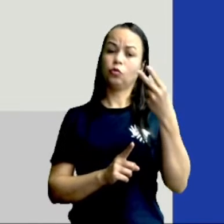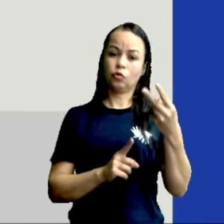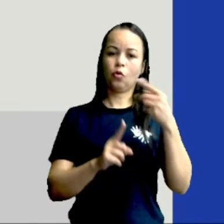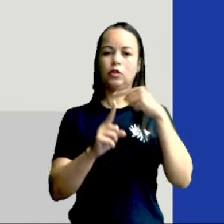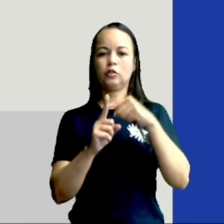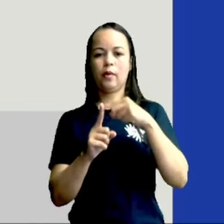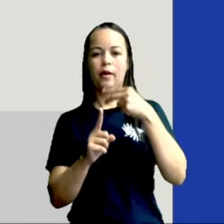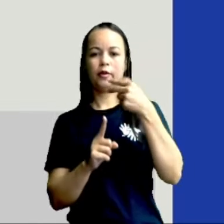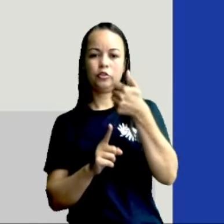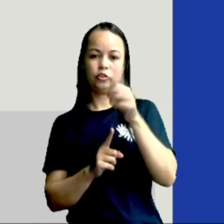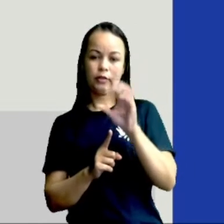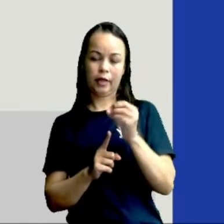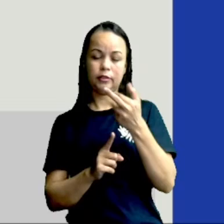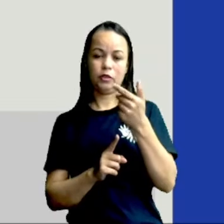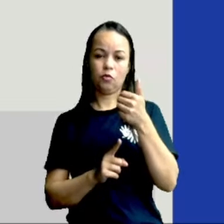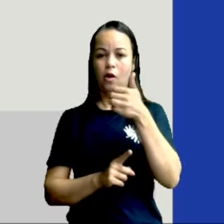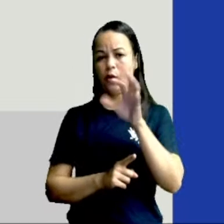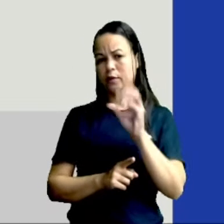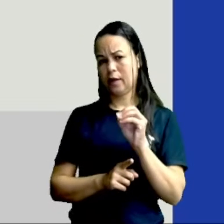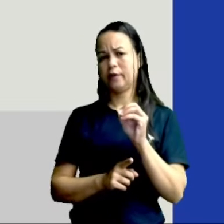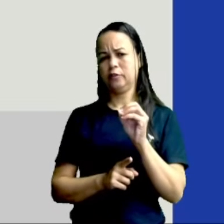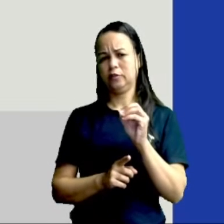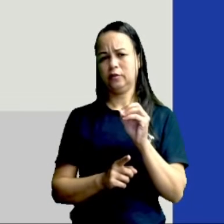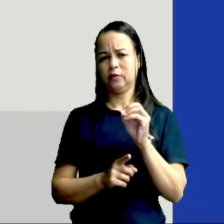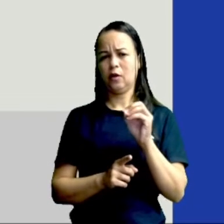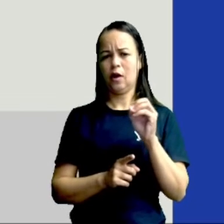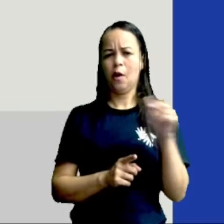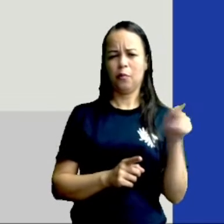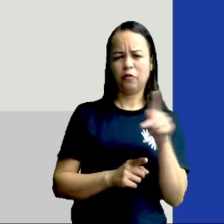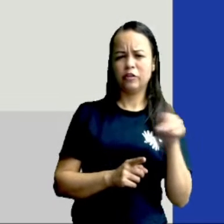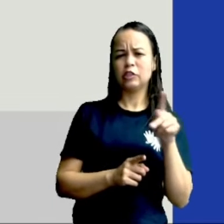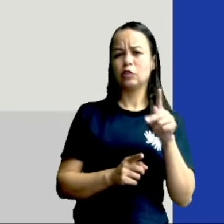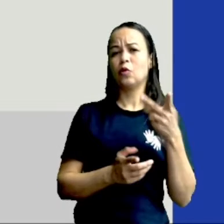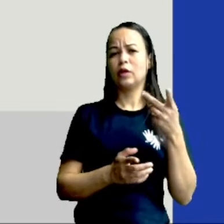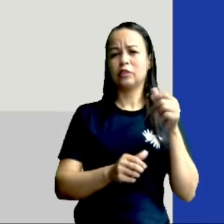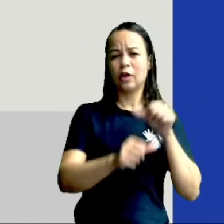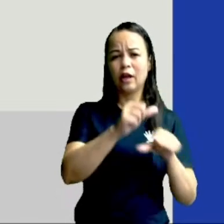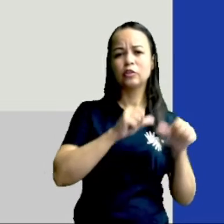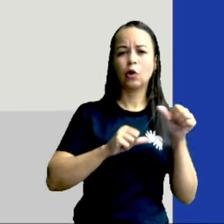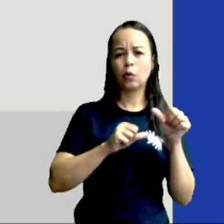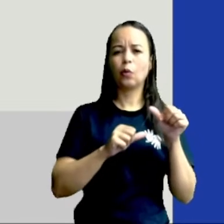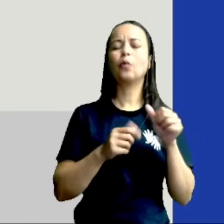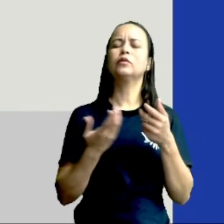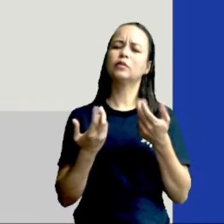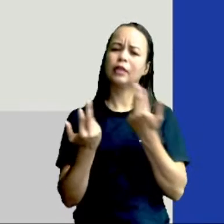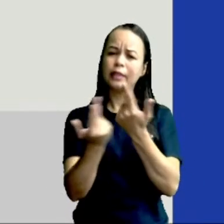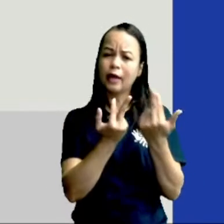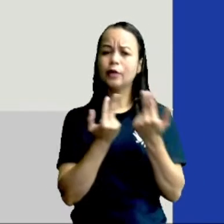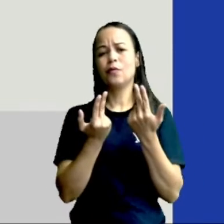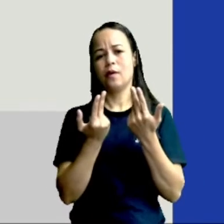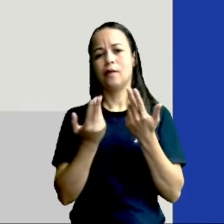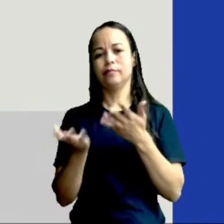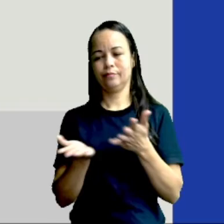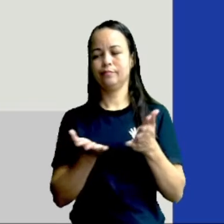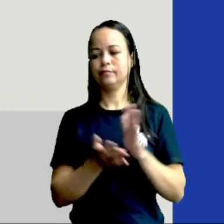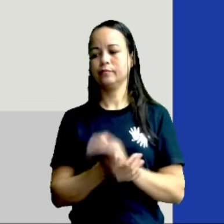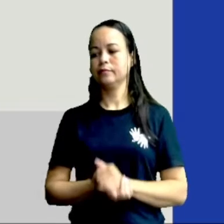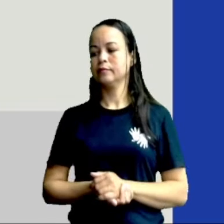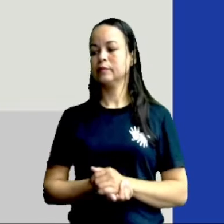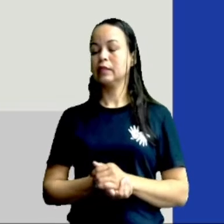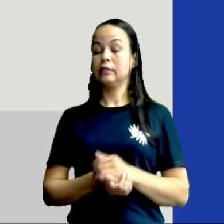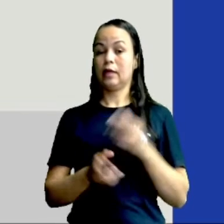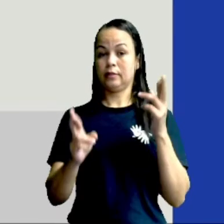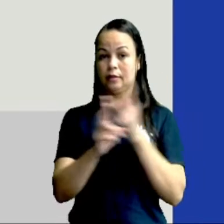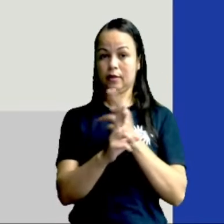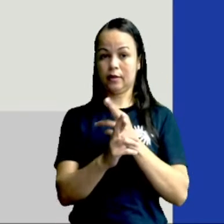mesmo resultado. 10 mais 2, 12, igual a 2 mais 10, que é igual a 12. Então, a gente pode perceber aí que essa